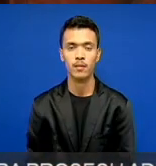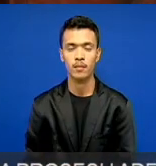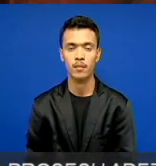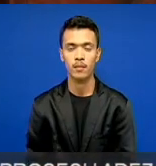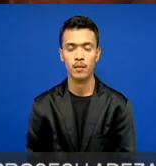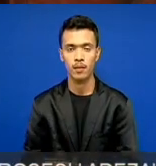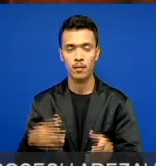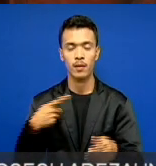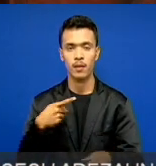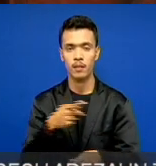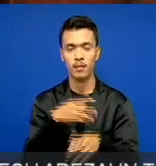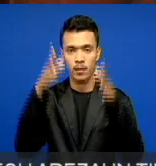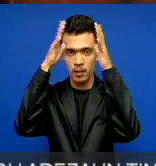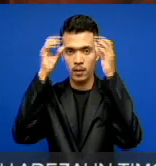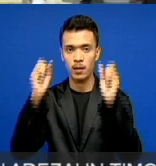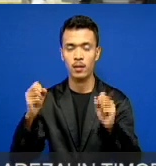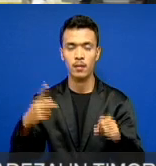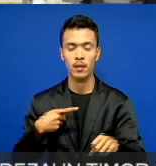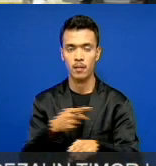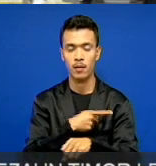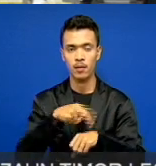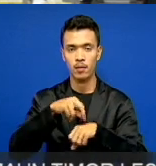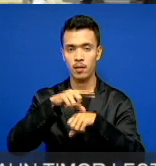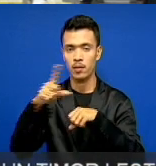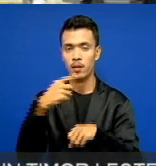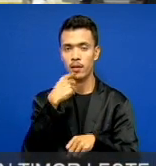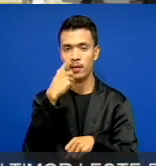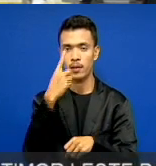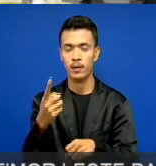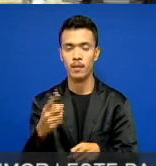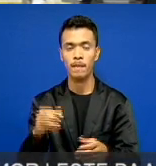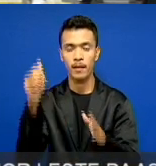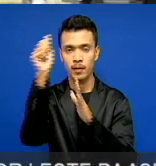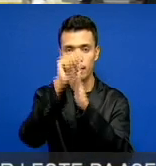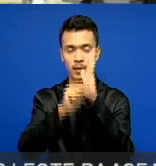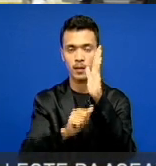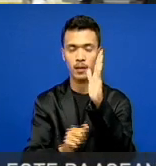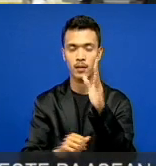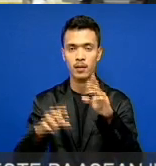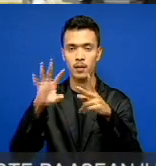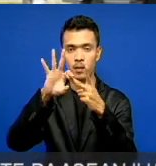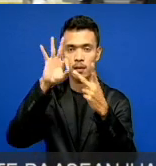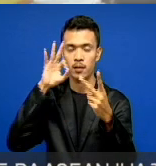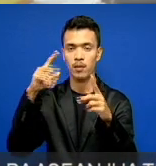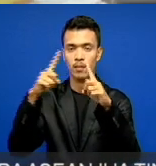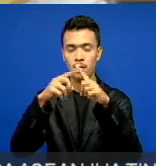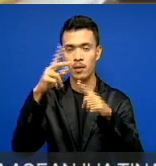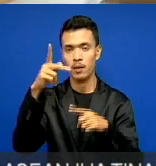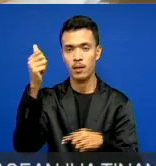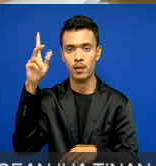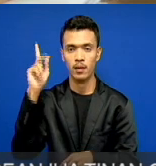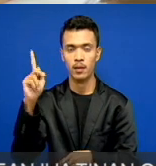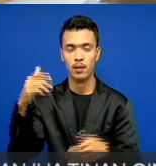Presidente do Parlamento Nacional, Maria Fernanda Lai, informa Parlamento Nacional se agenda eleição ba Komisáriu Komisaun